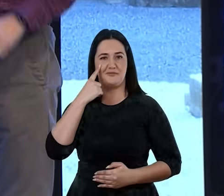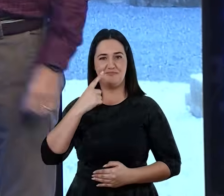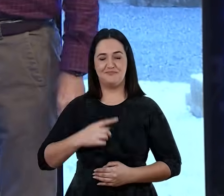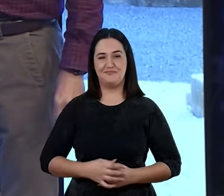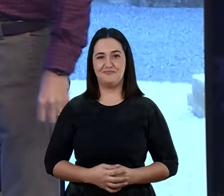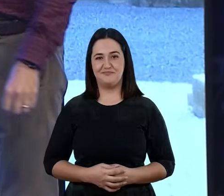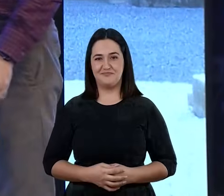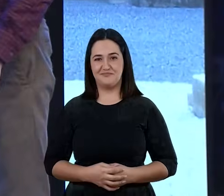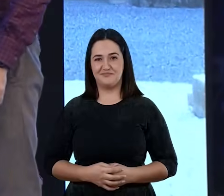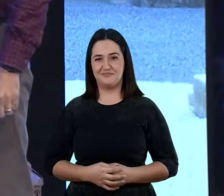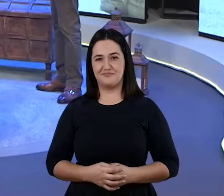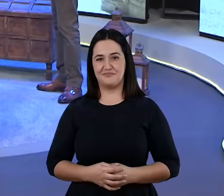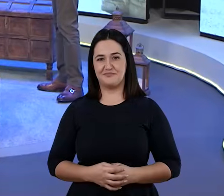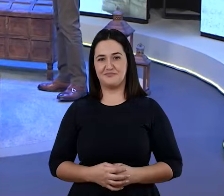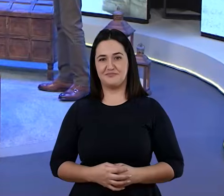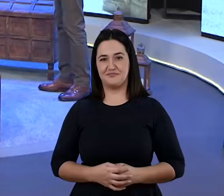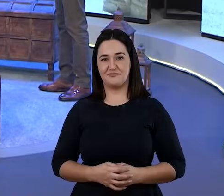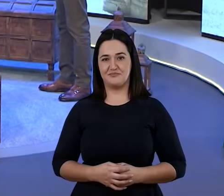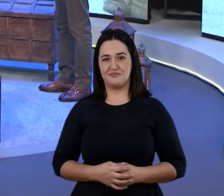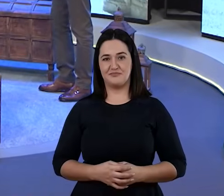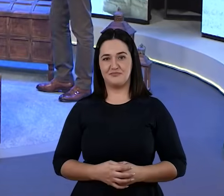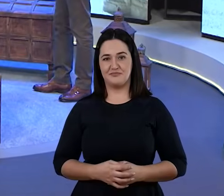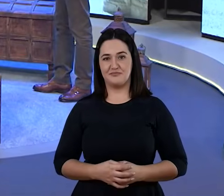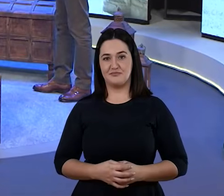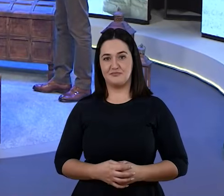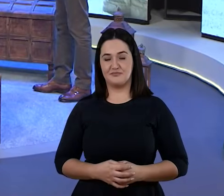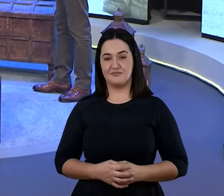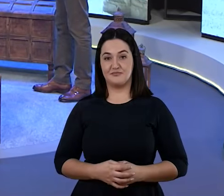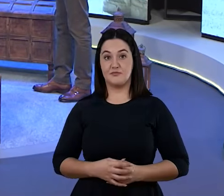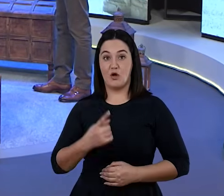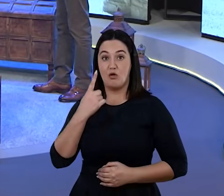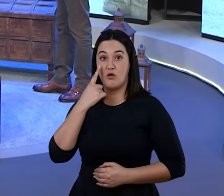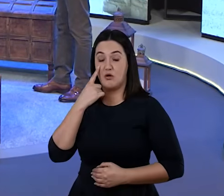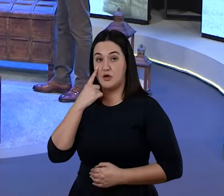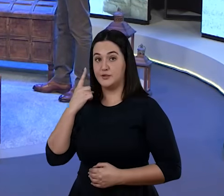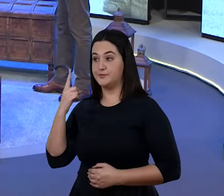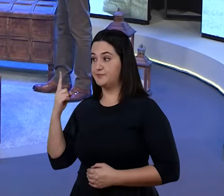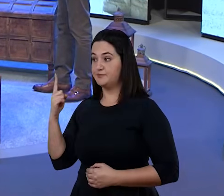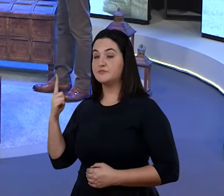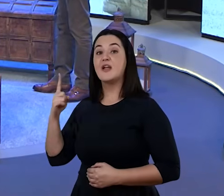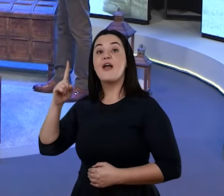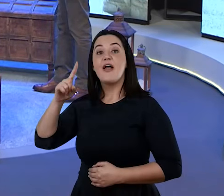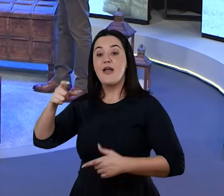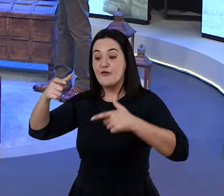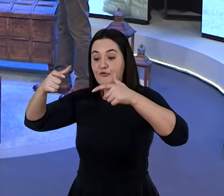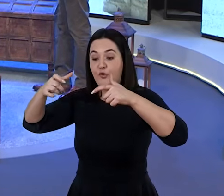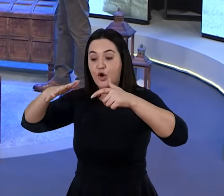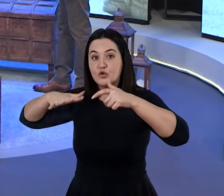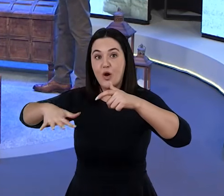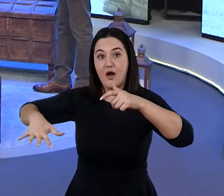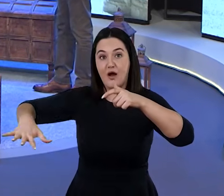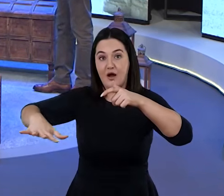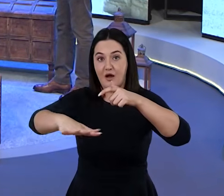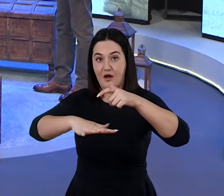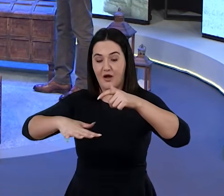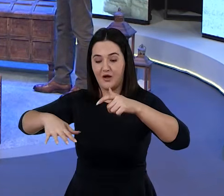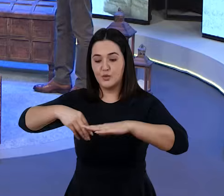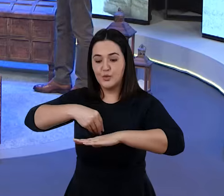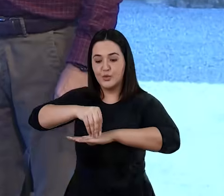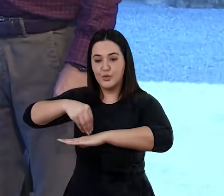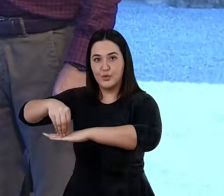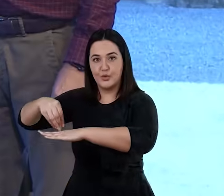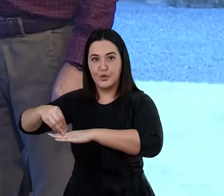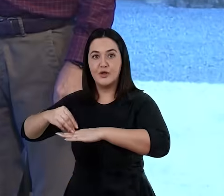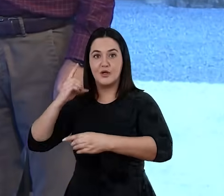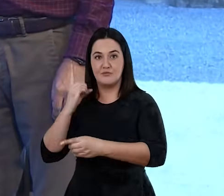mostrar para vocês aqui na tela. Coloca, por favor, aqui a imagem. Aqui nós temos uma vista aérea do sítio